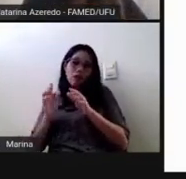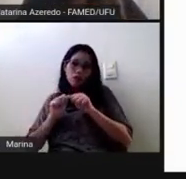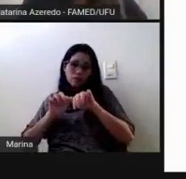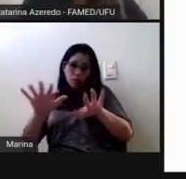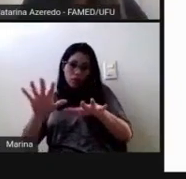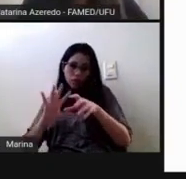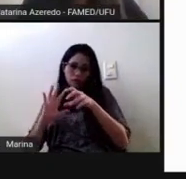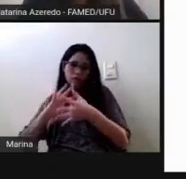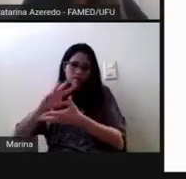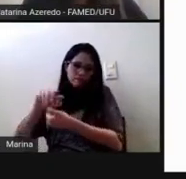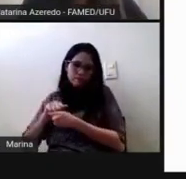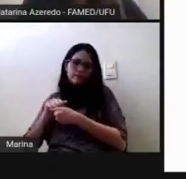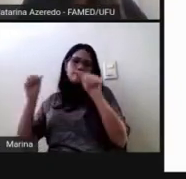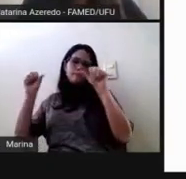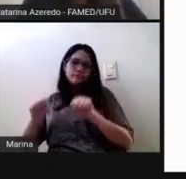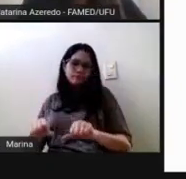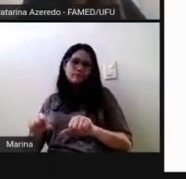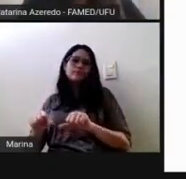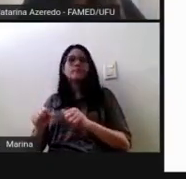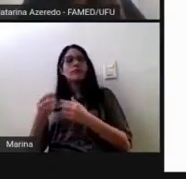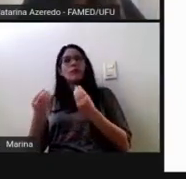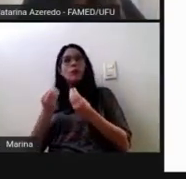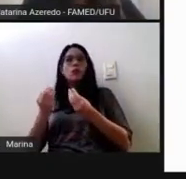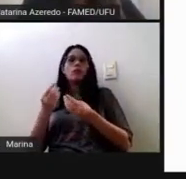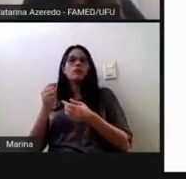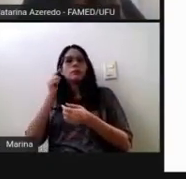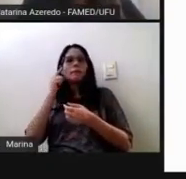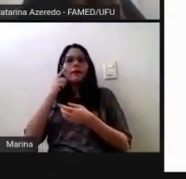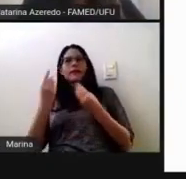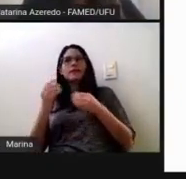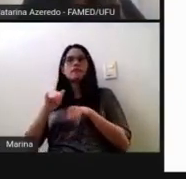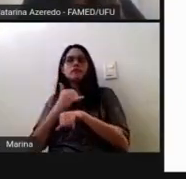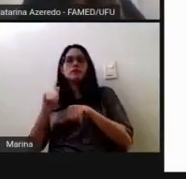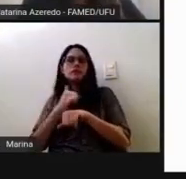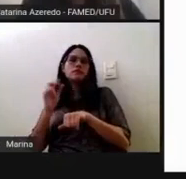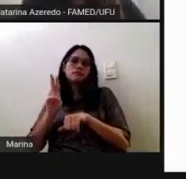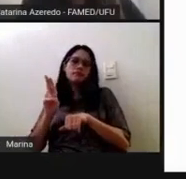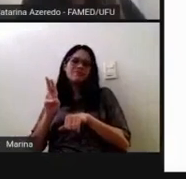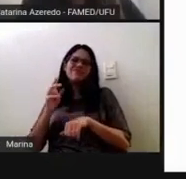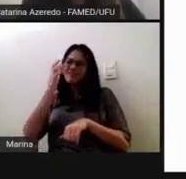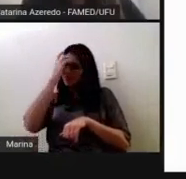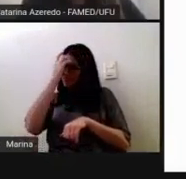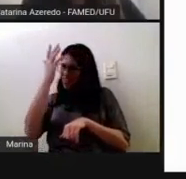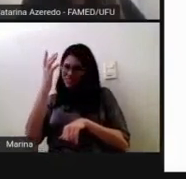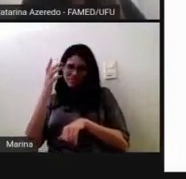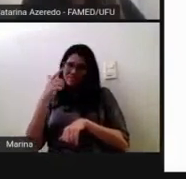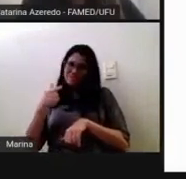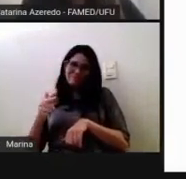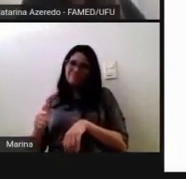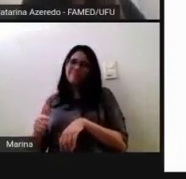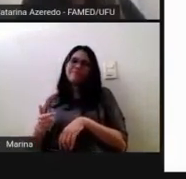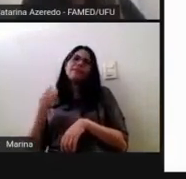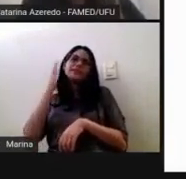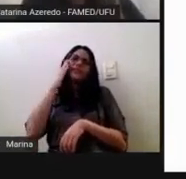né? Caminhos para isso não são caminhos fáceis, são caminhos que já estão dados para nós desde que o SUS foi criado, né, e